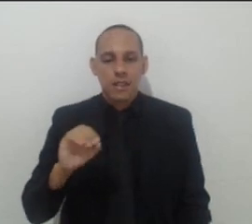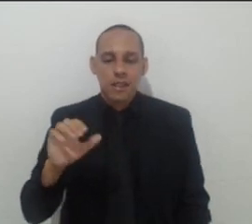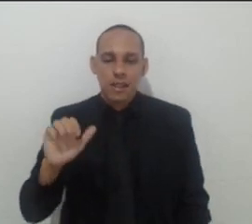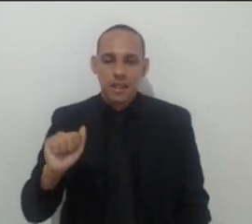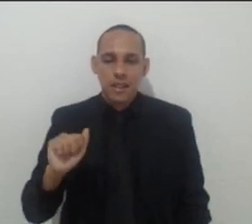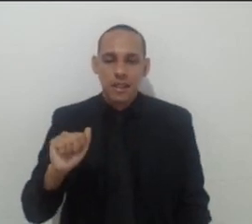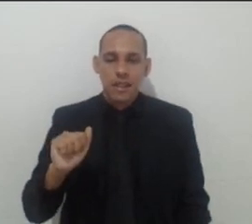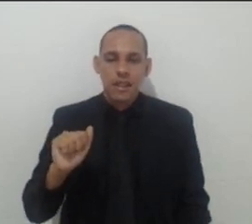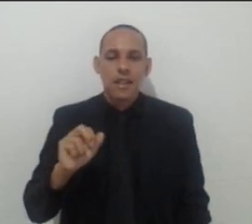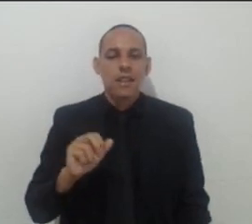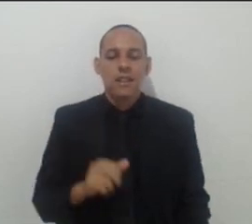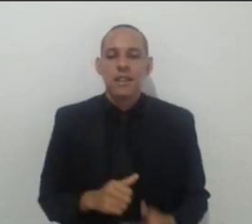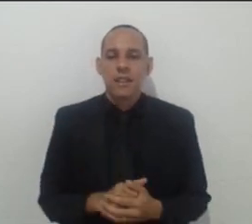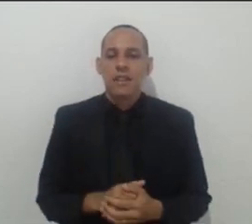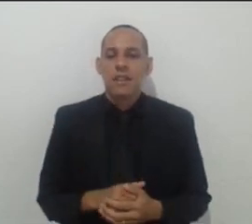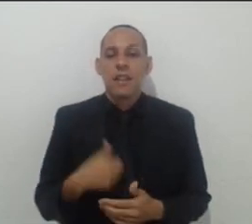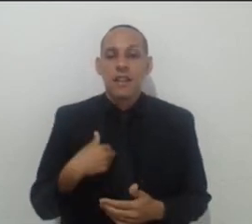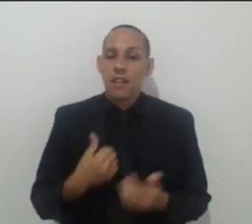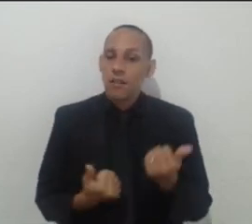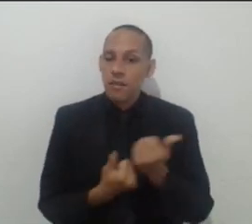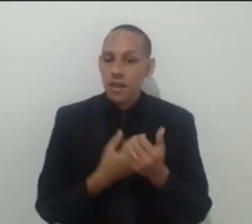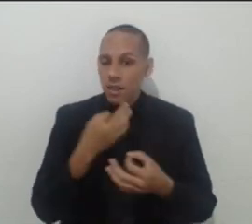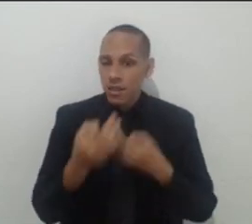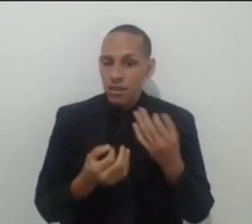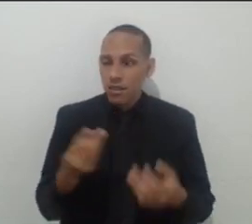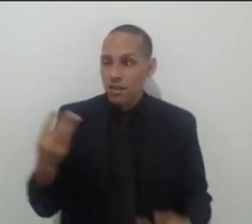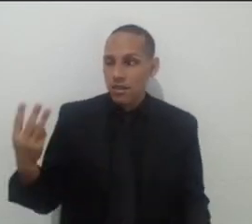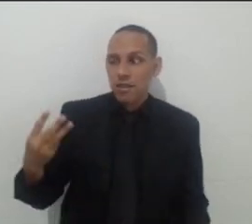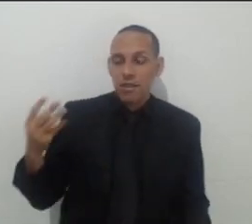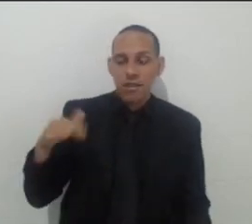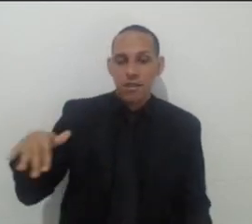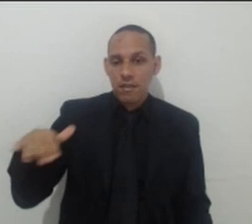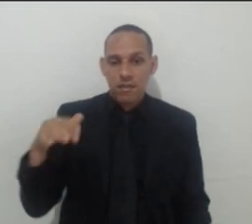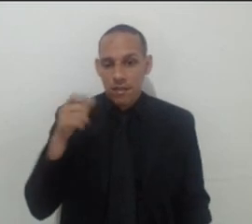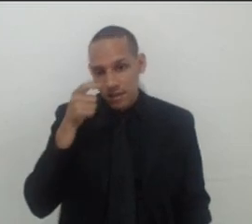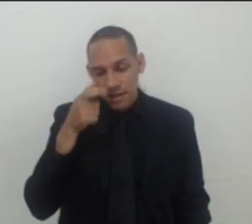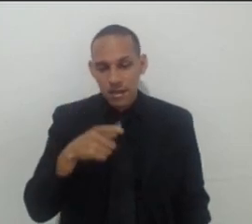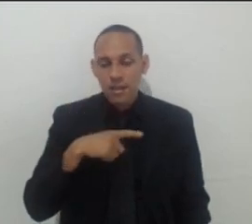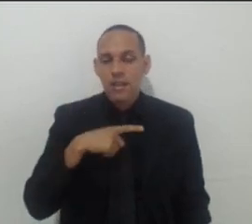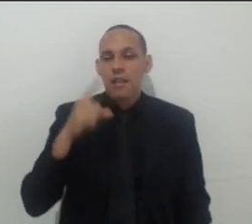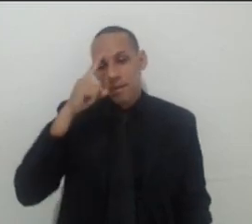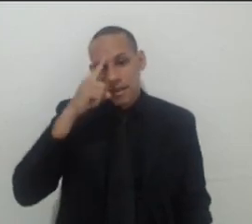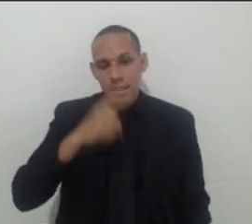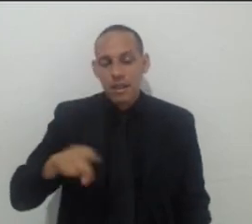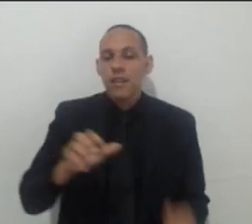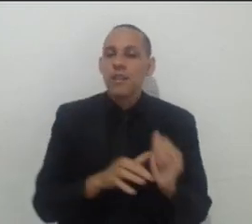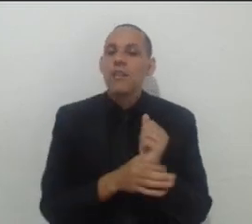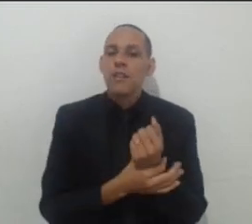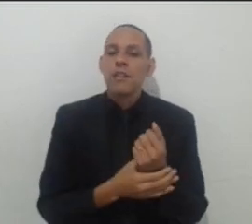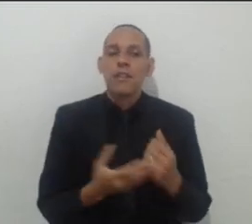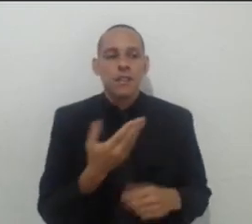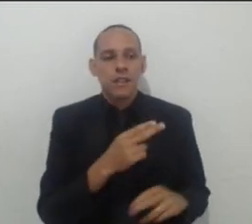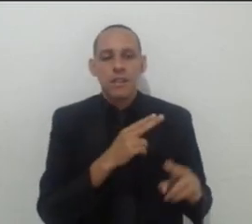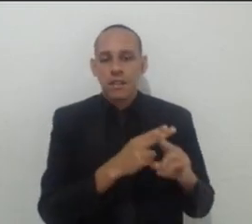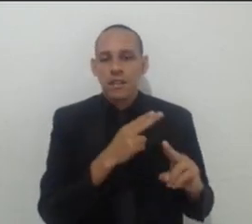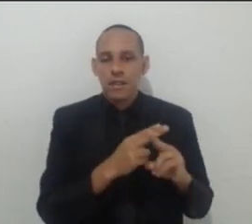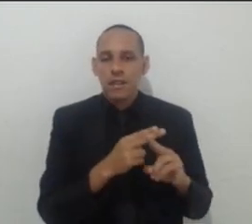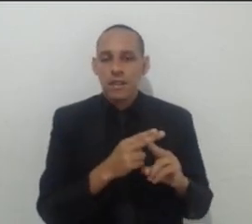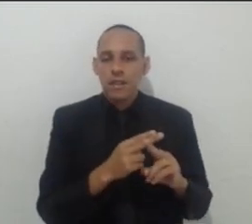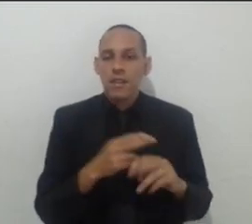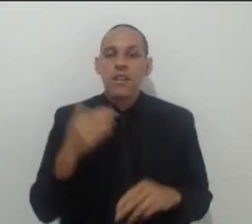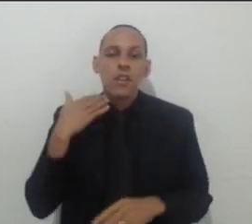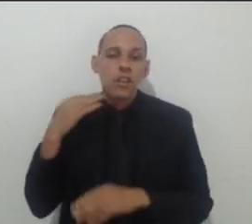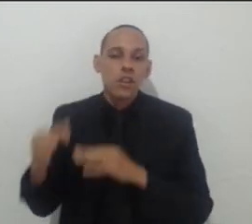sustentando oralmente para os terceiros interessados neste mandato de segurança em que figura como impetrante a Caixa Econômica e impetrado a juíza